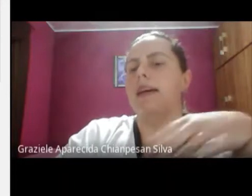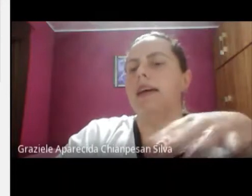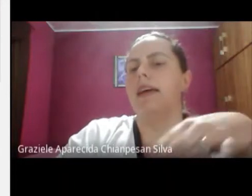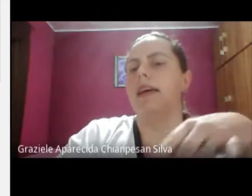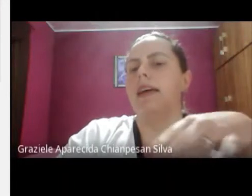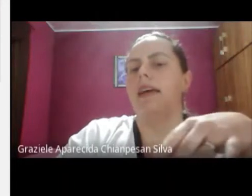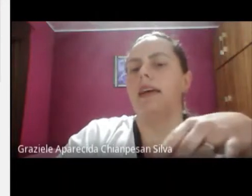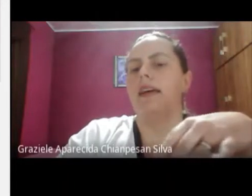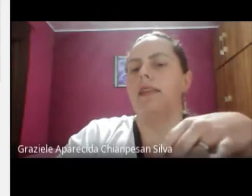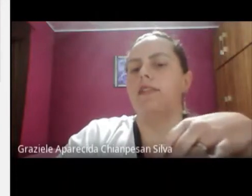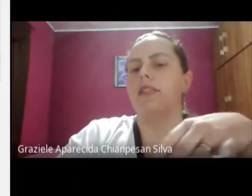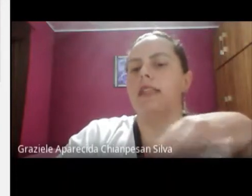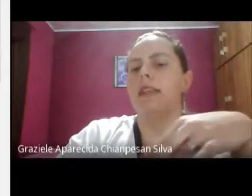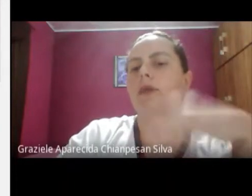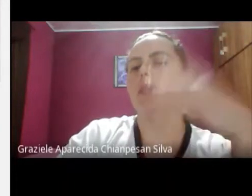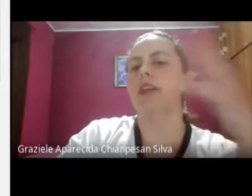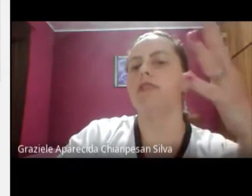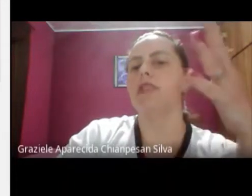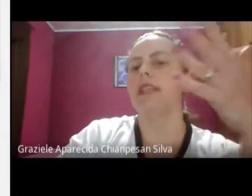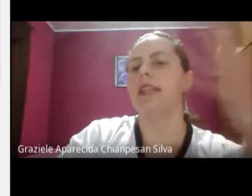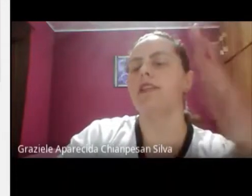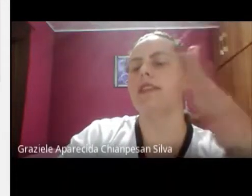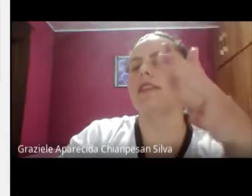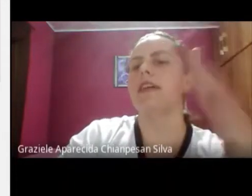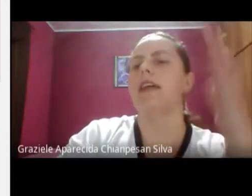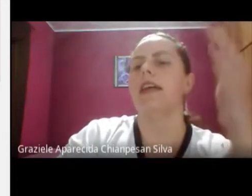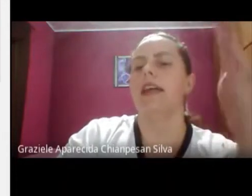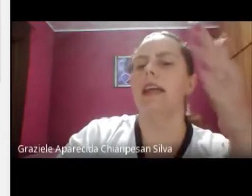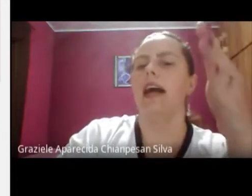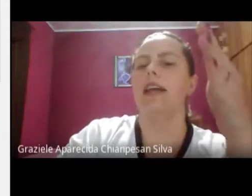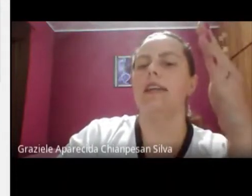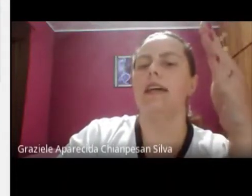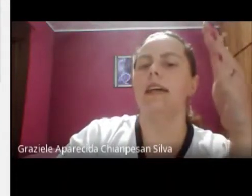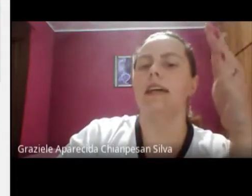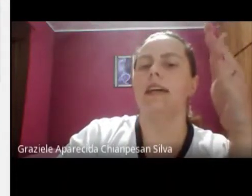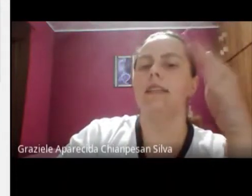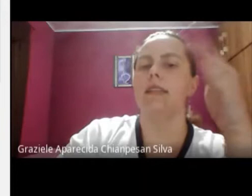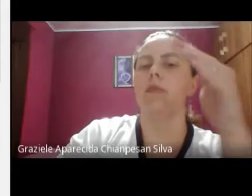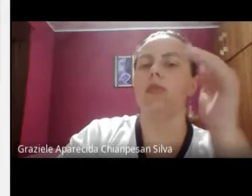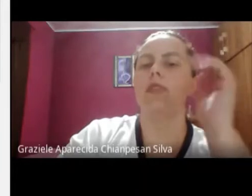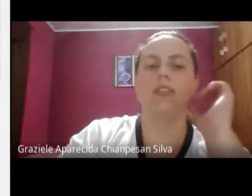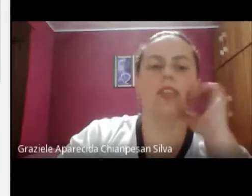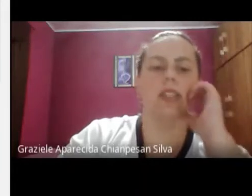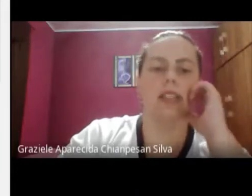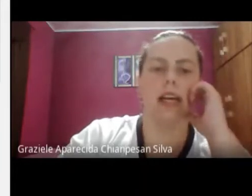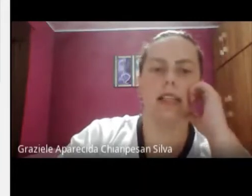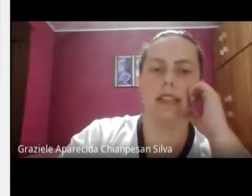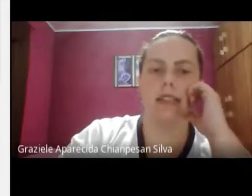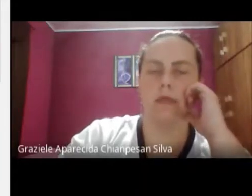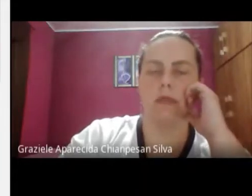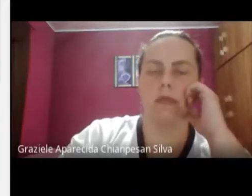para você saber o que, que você tem que fazer em cada símbolo deste que está aqui em cima,